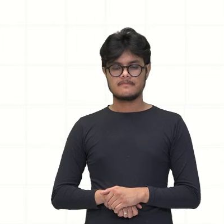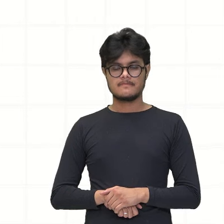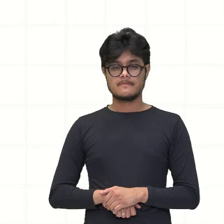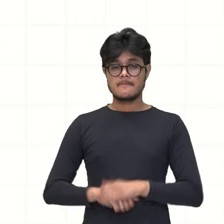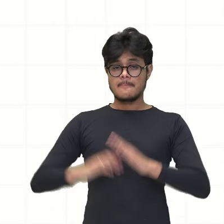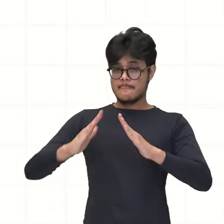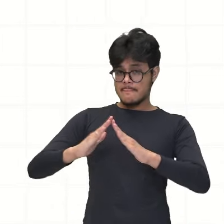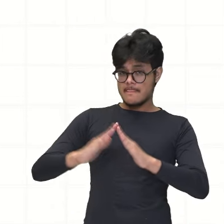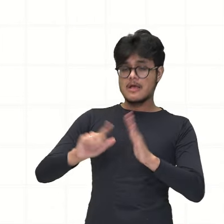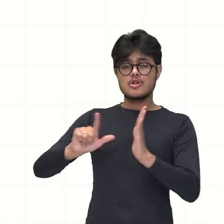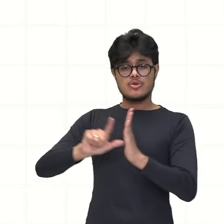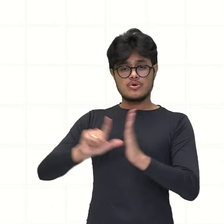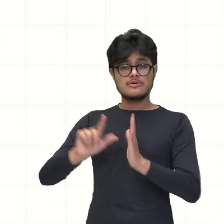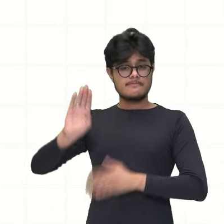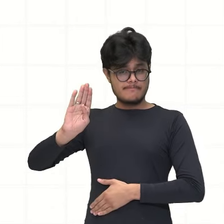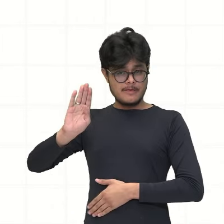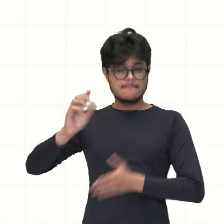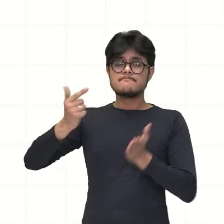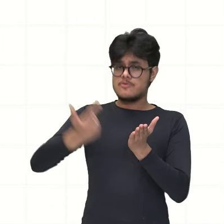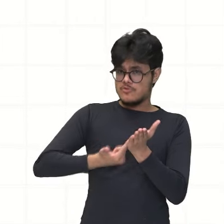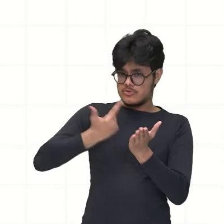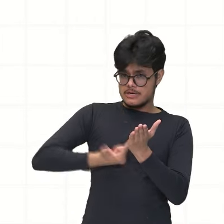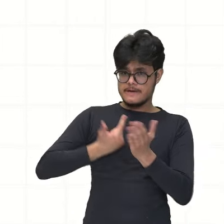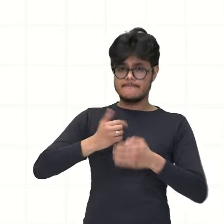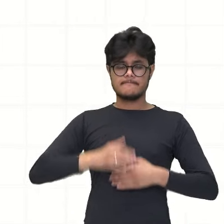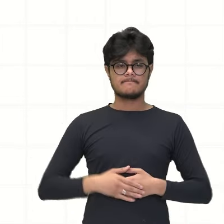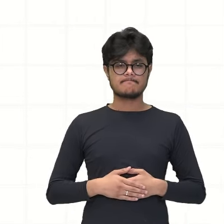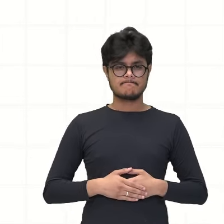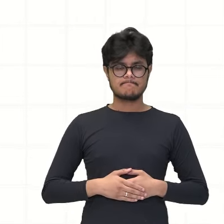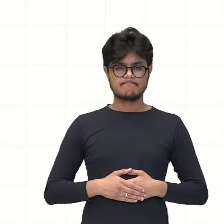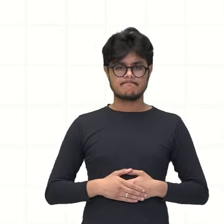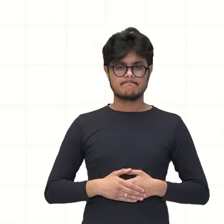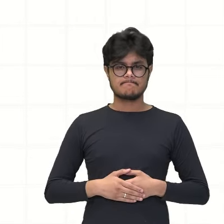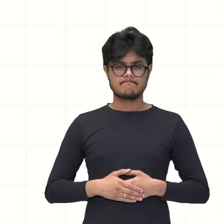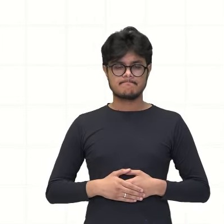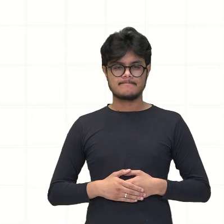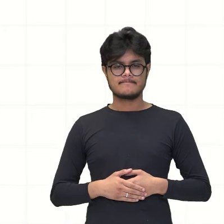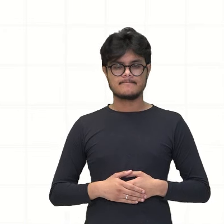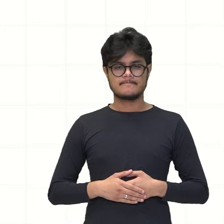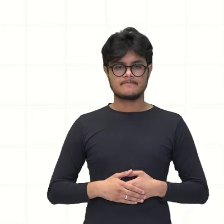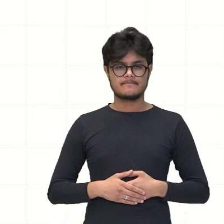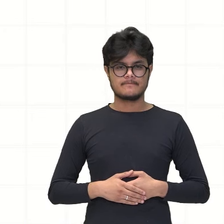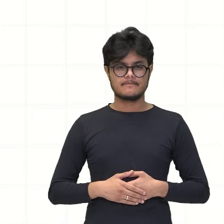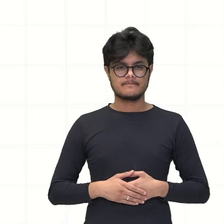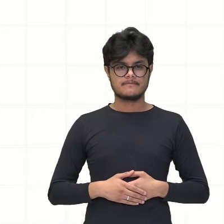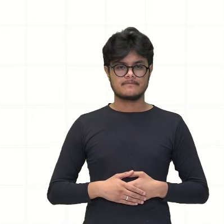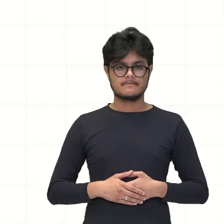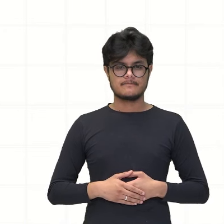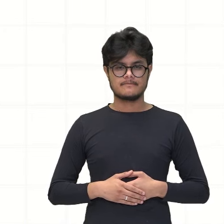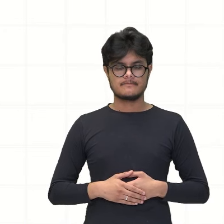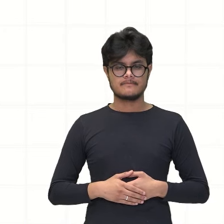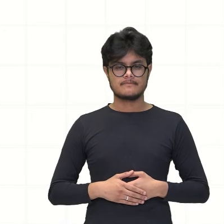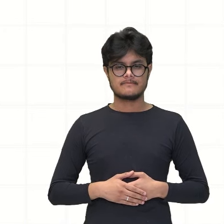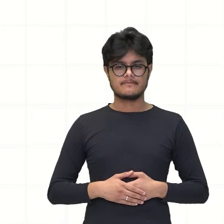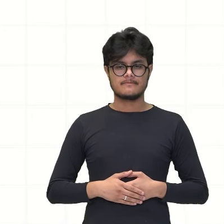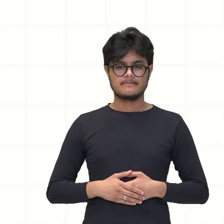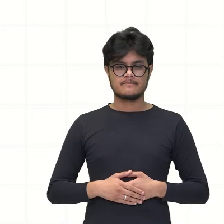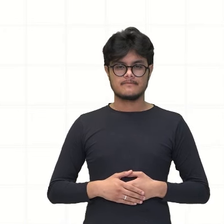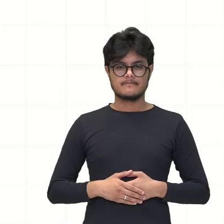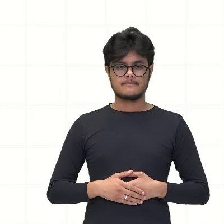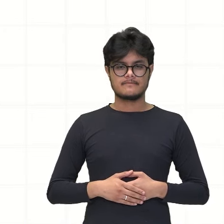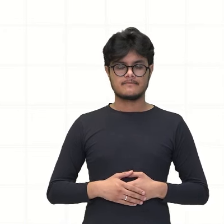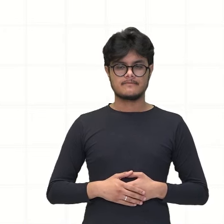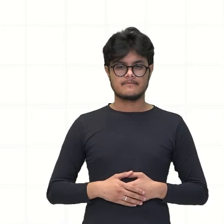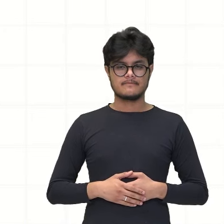Na segunda livraria, nós vamos ter a mesma situação. O preço final é o preço original